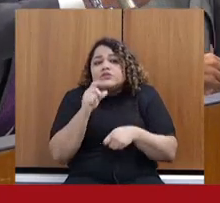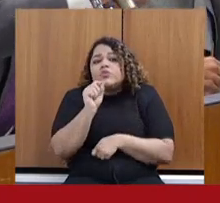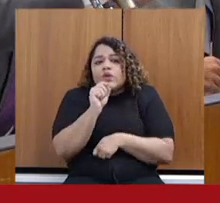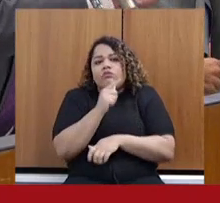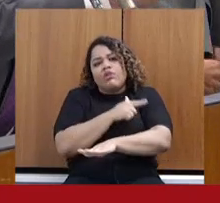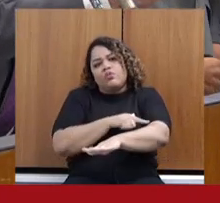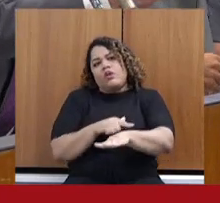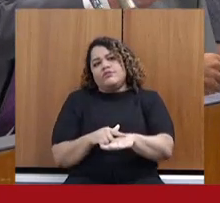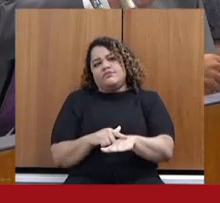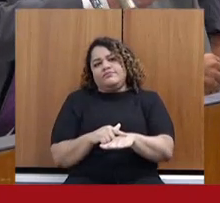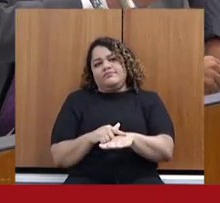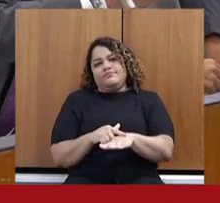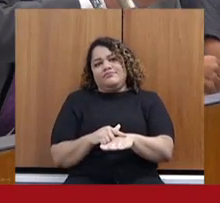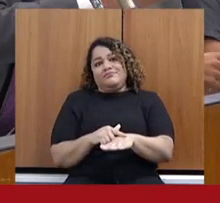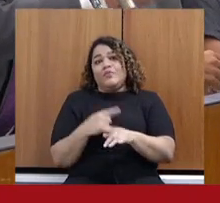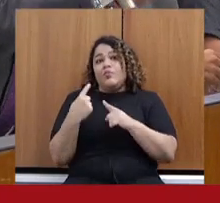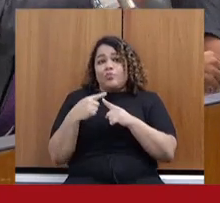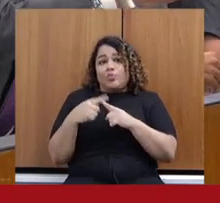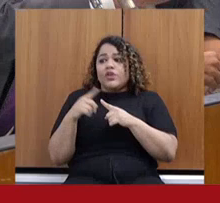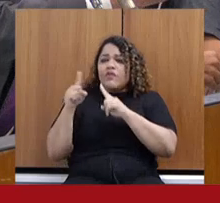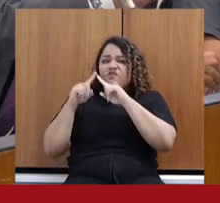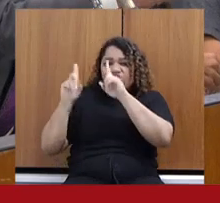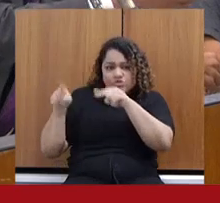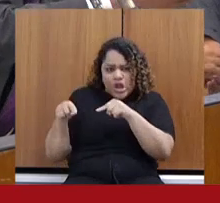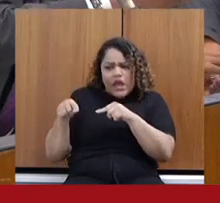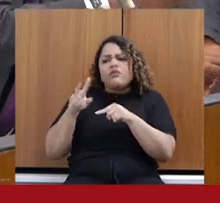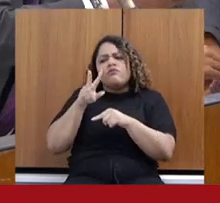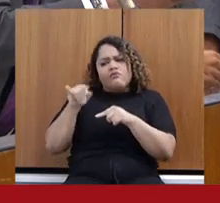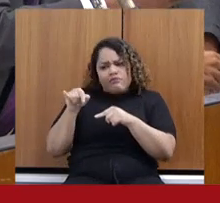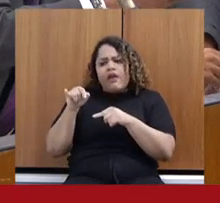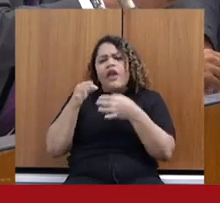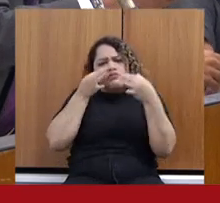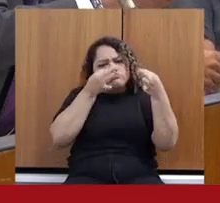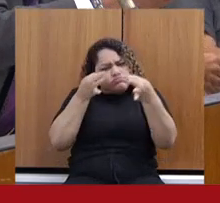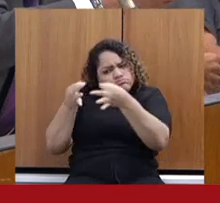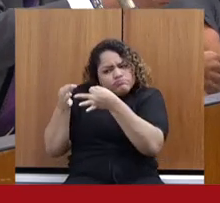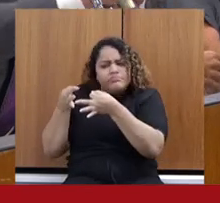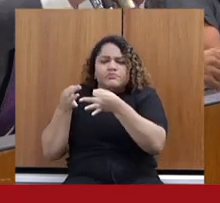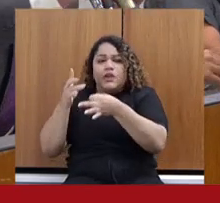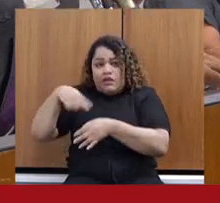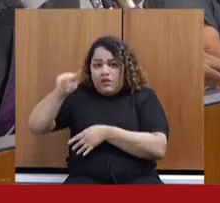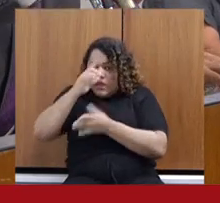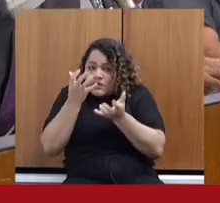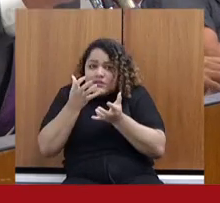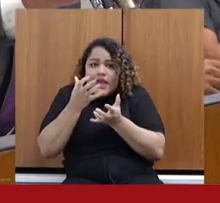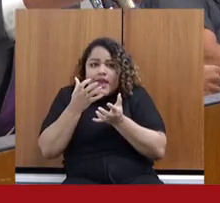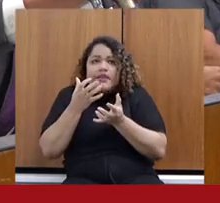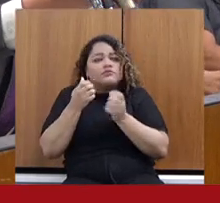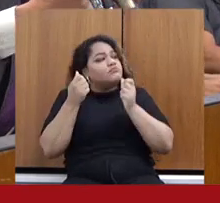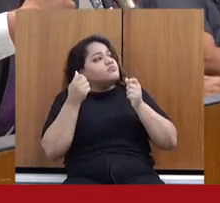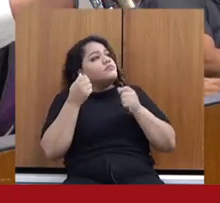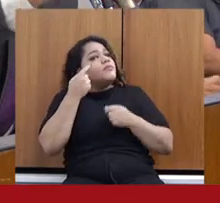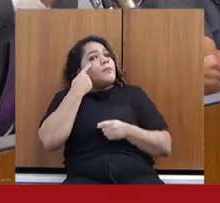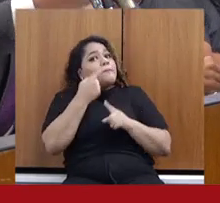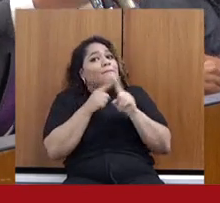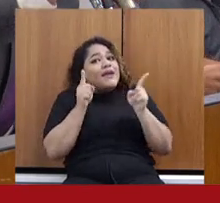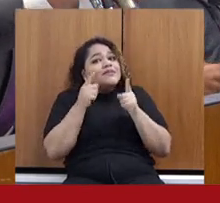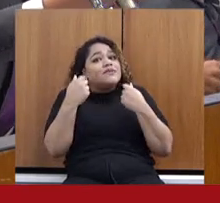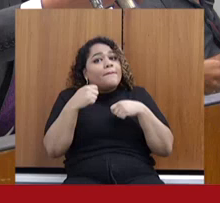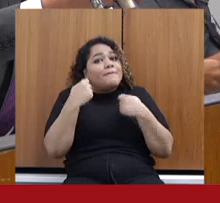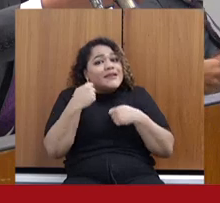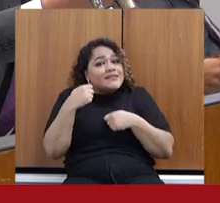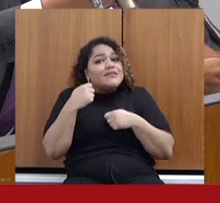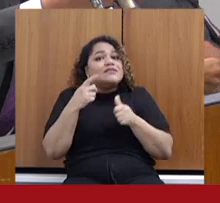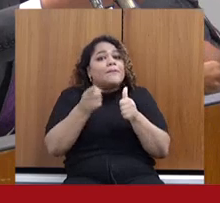servidores serão ouvidos. Eles querem ser ouvidos. E ouvir os secretários, o que os secretários têm